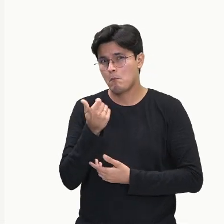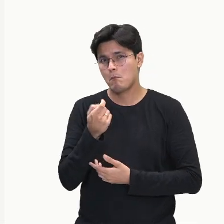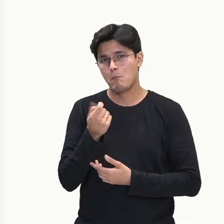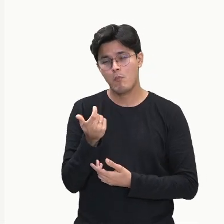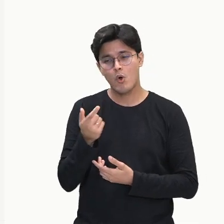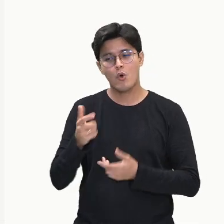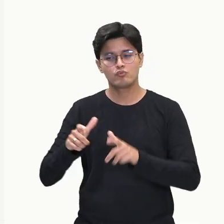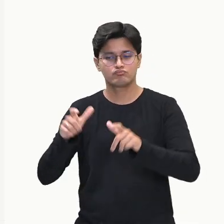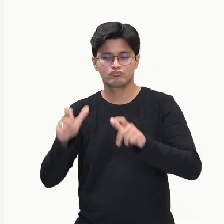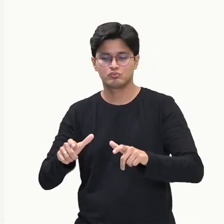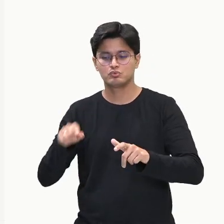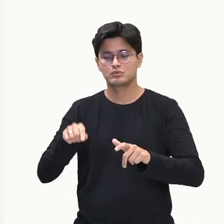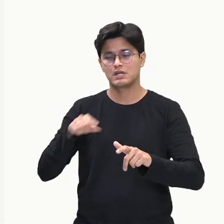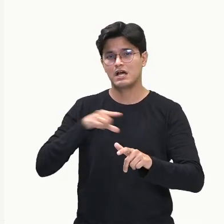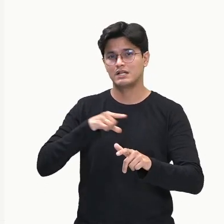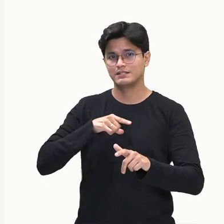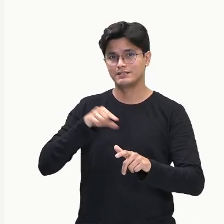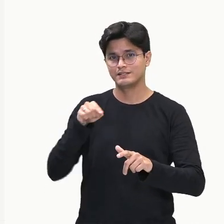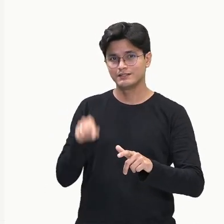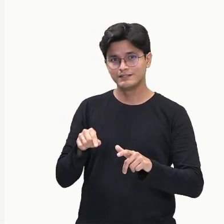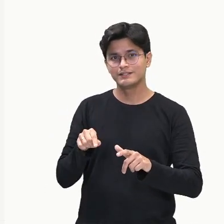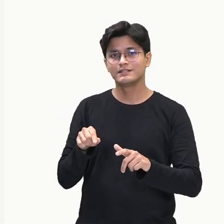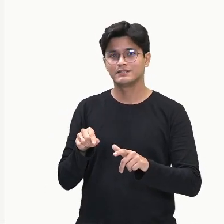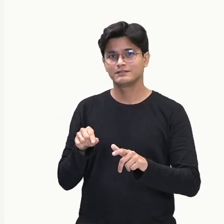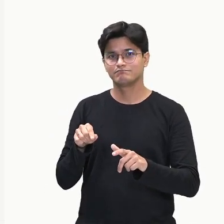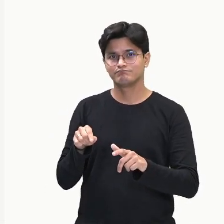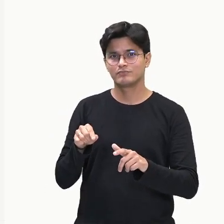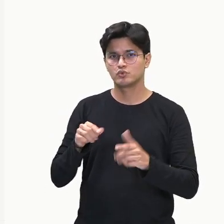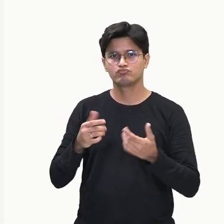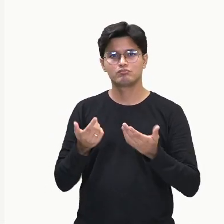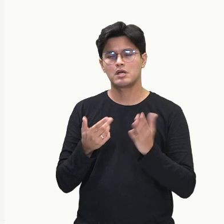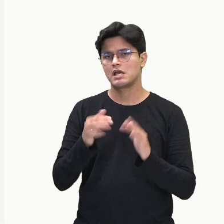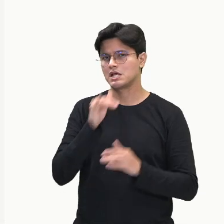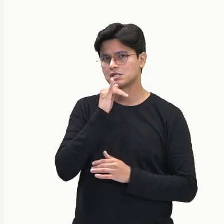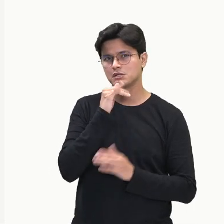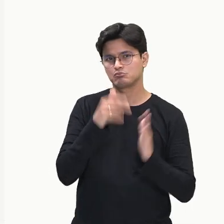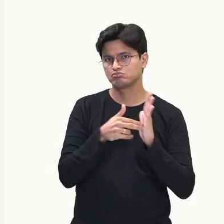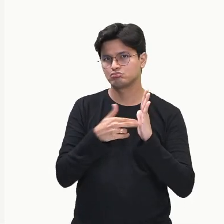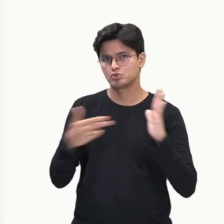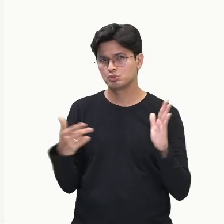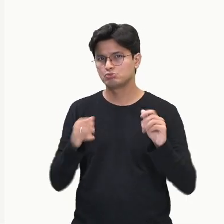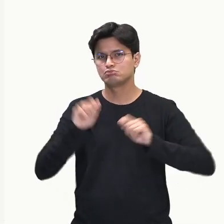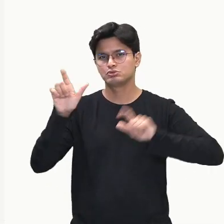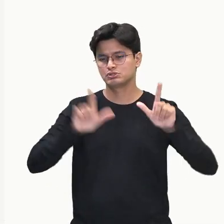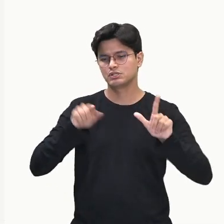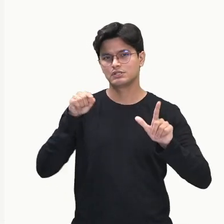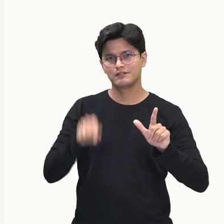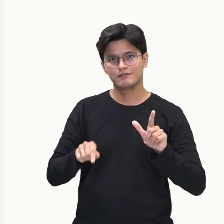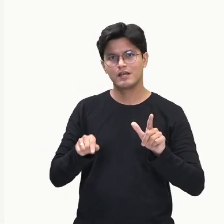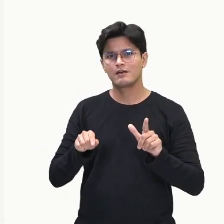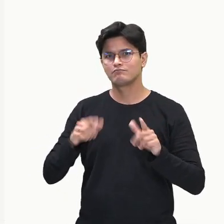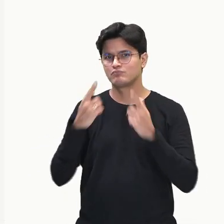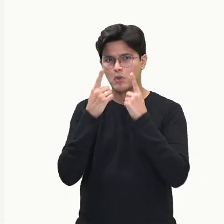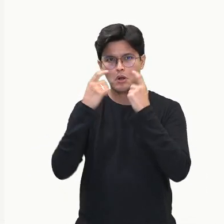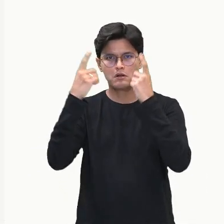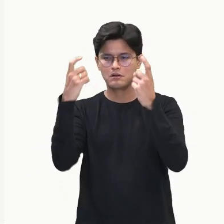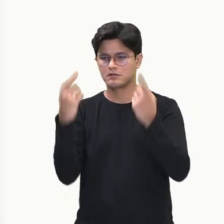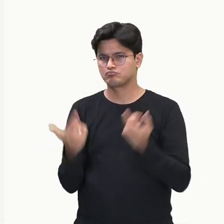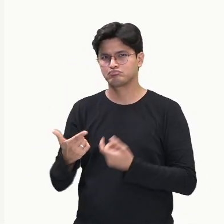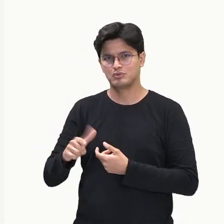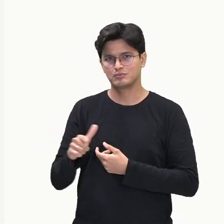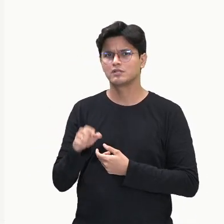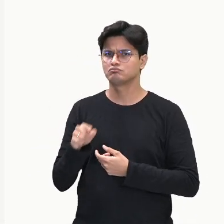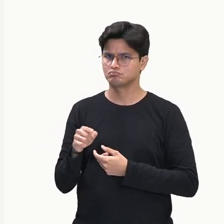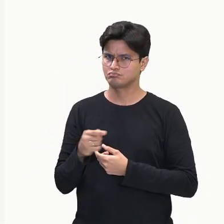nenhum tipo de violência urbana, seja aqui, seja na Europa, seja na Ásia e assim por diante. Então a violência